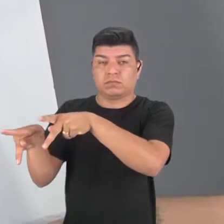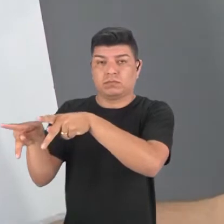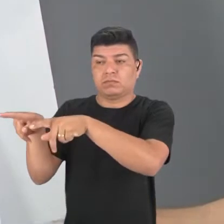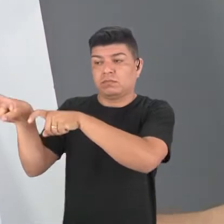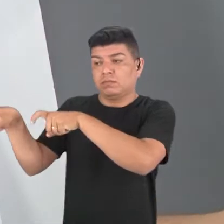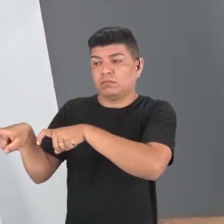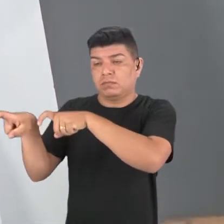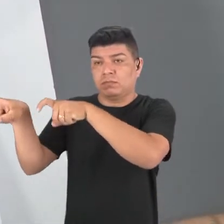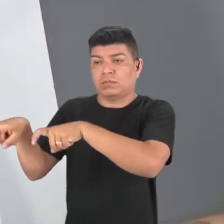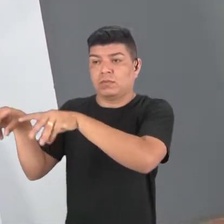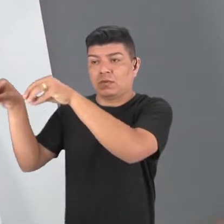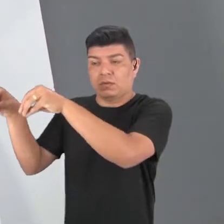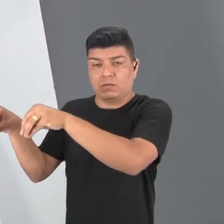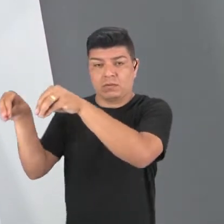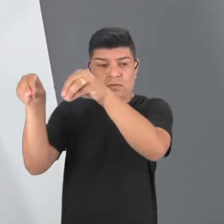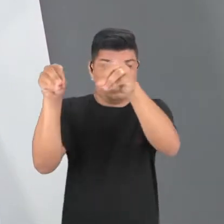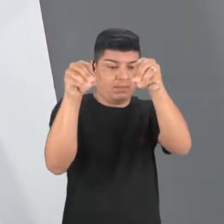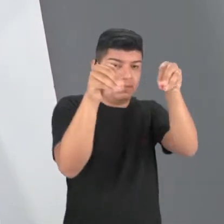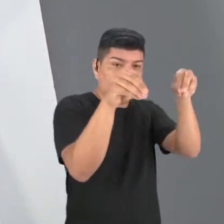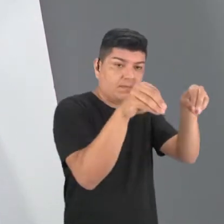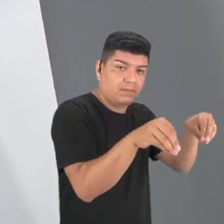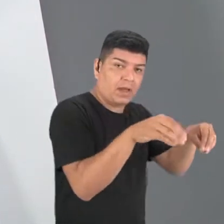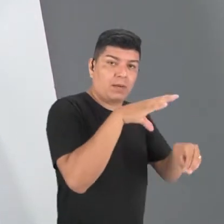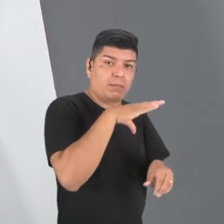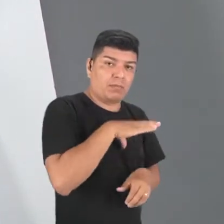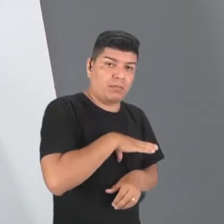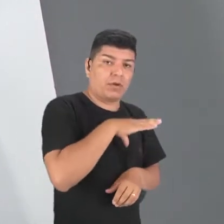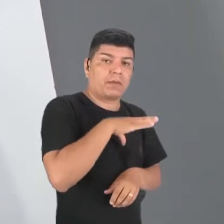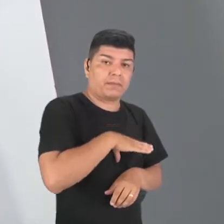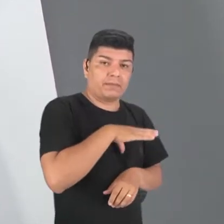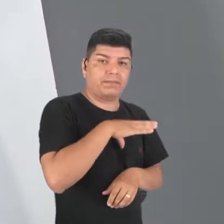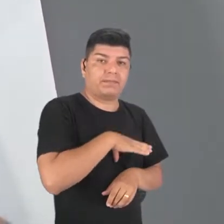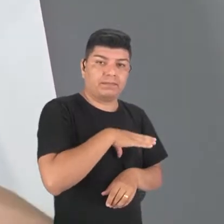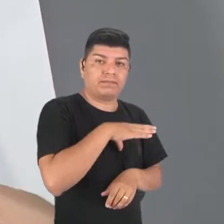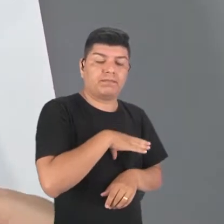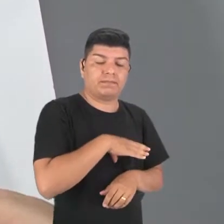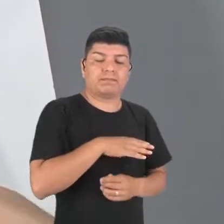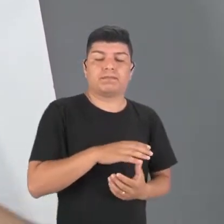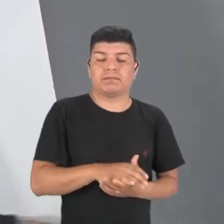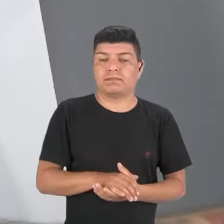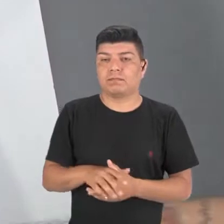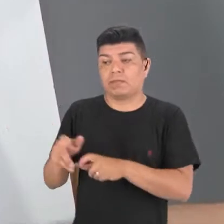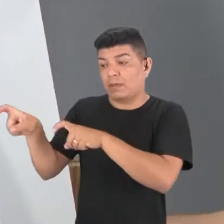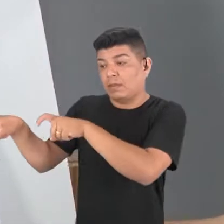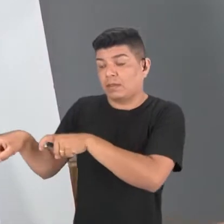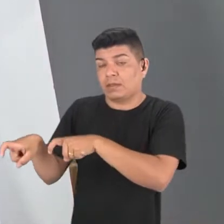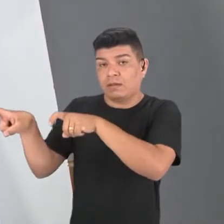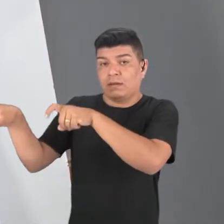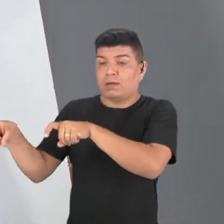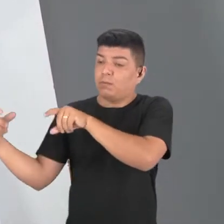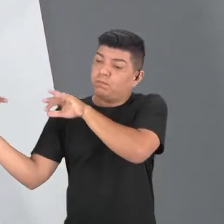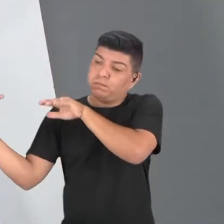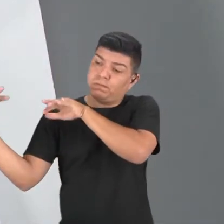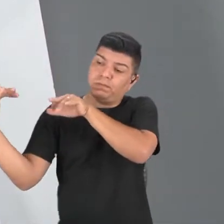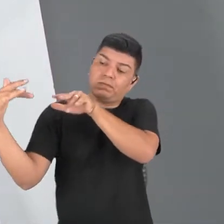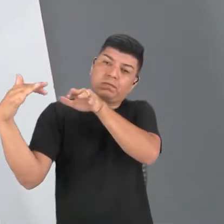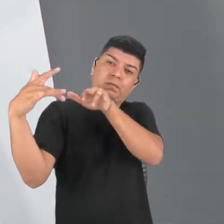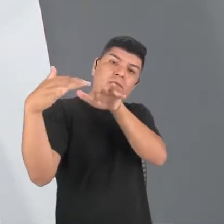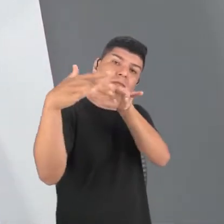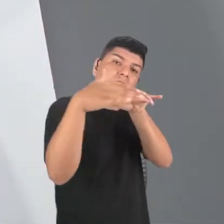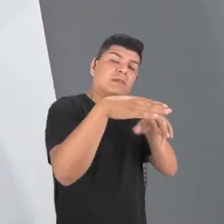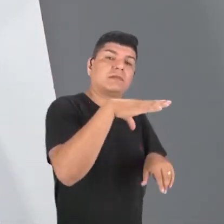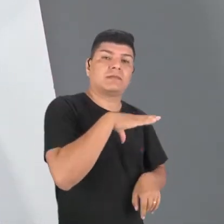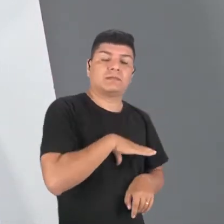zona rural em direção às cidades. Da zona rural em direção